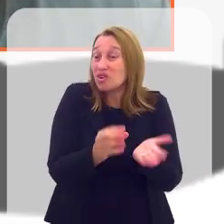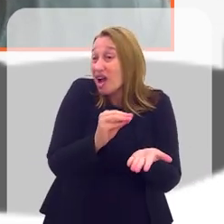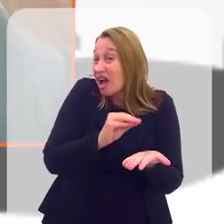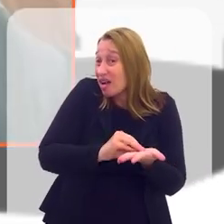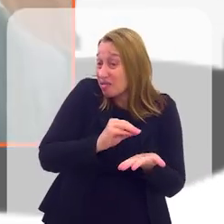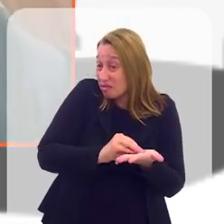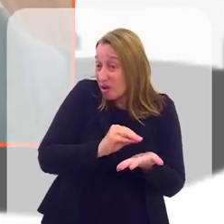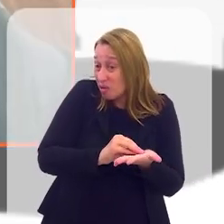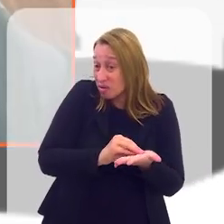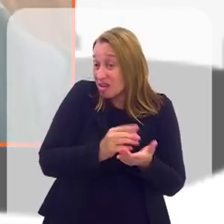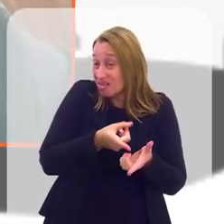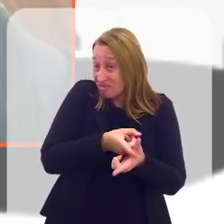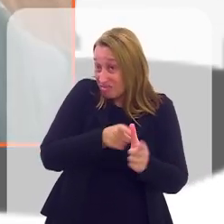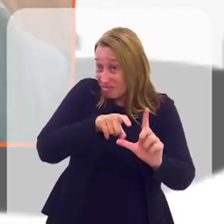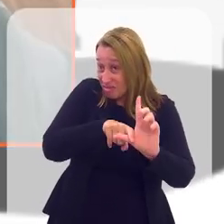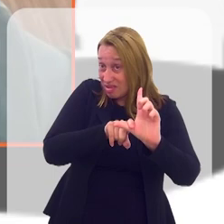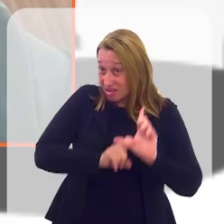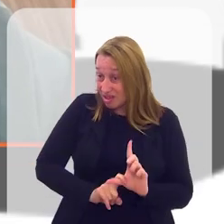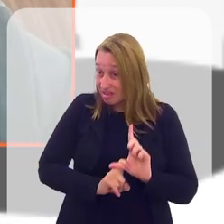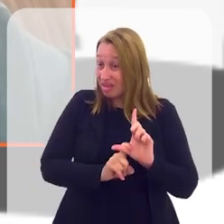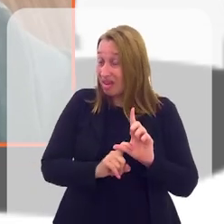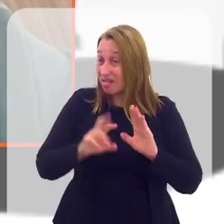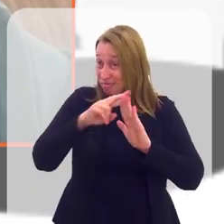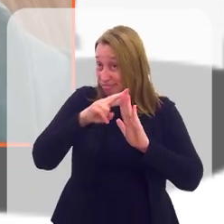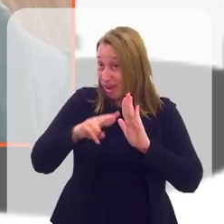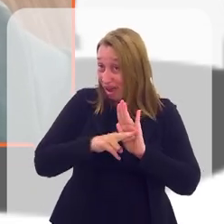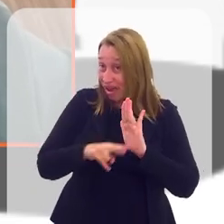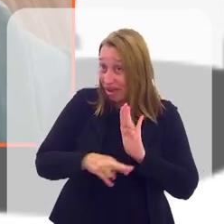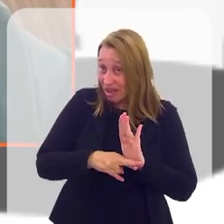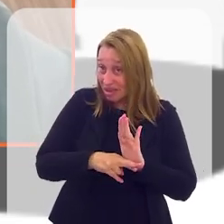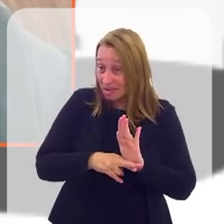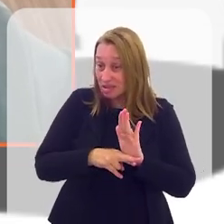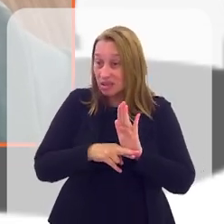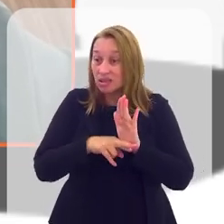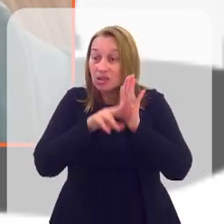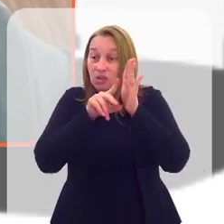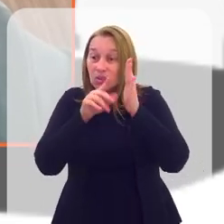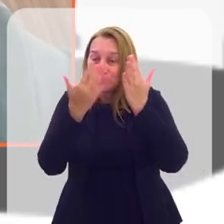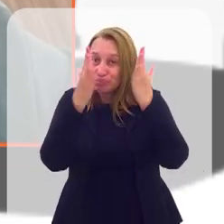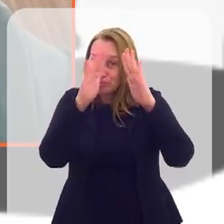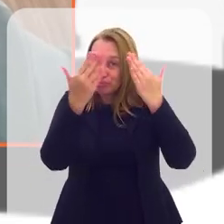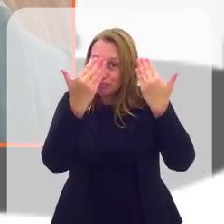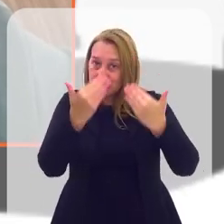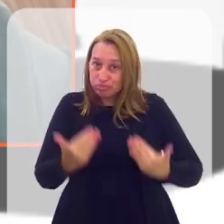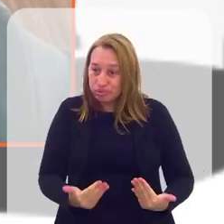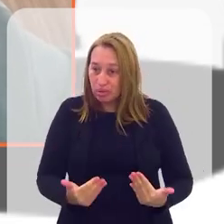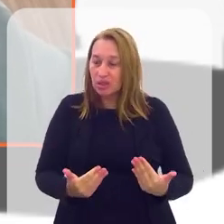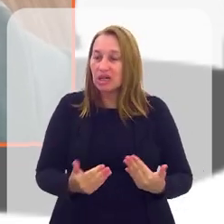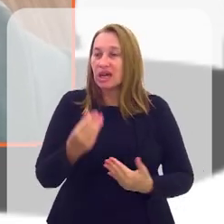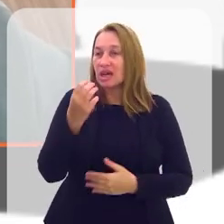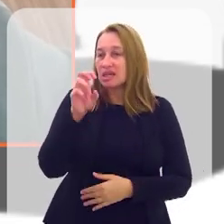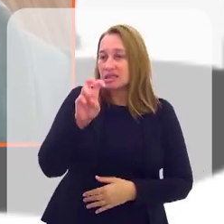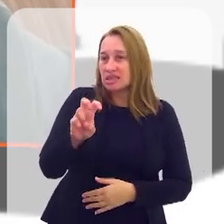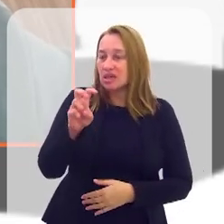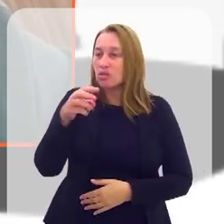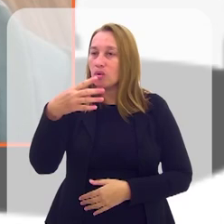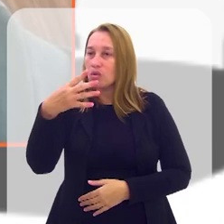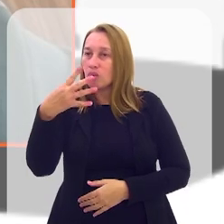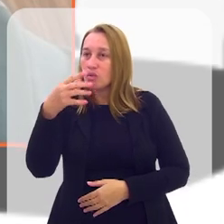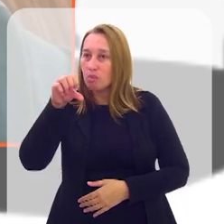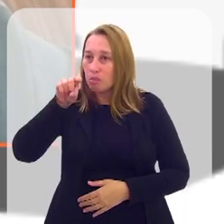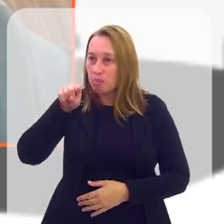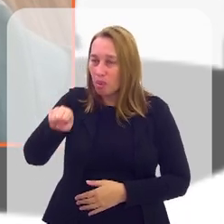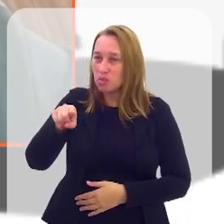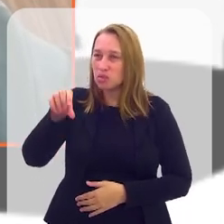déficit, segundo o mesmo critério de averiguação, que é o da Fundação João Pinheiro, é de 5,9